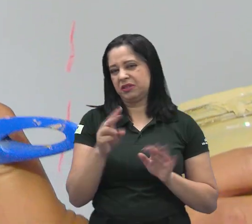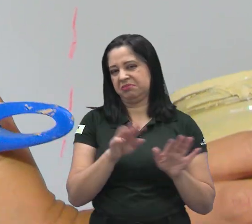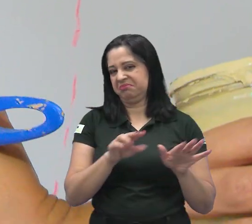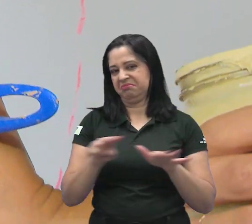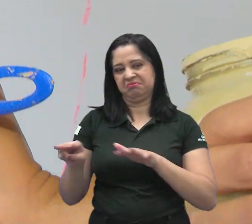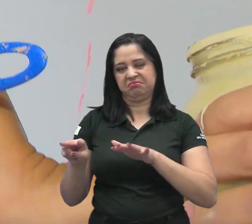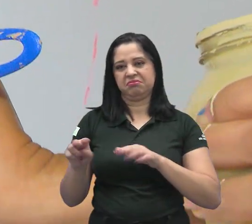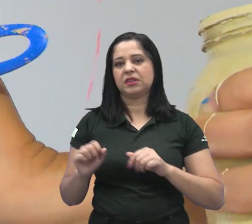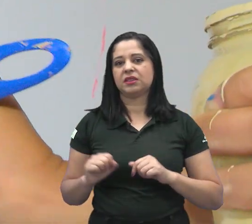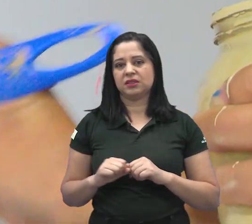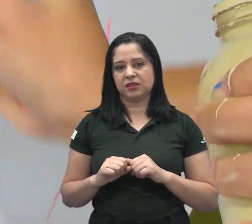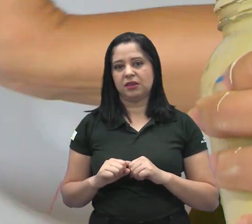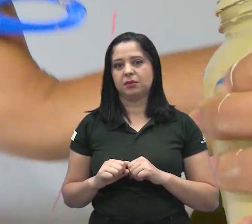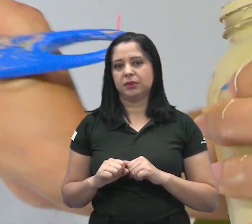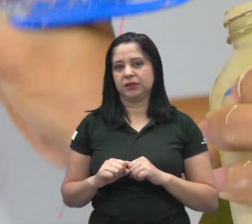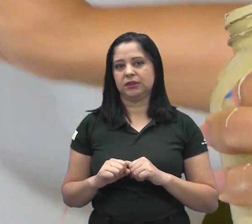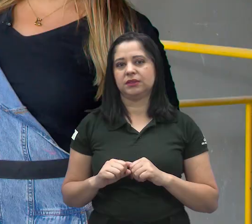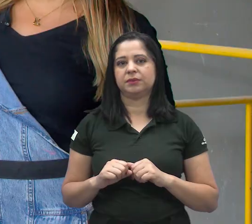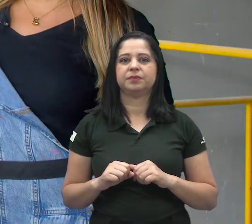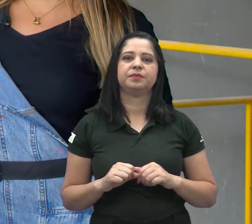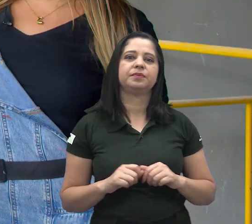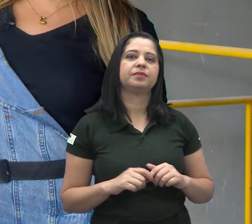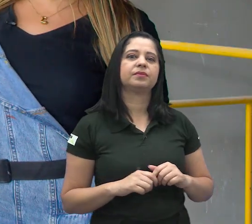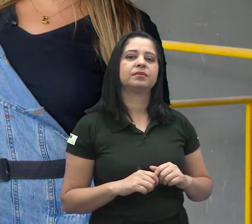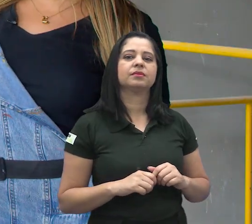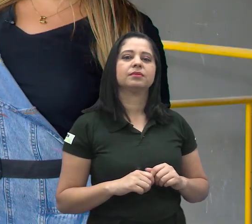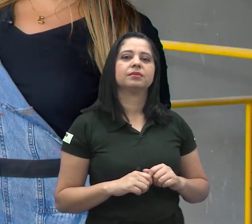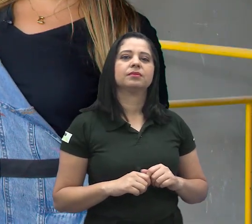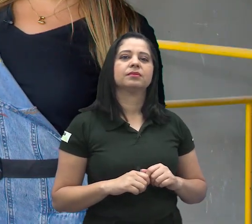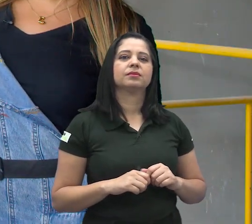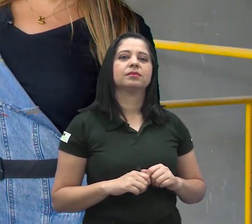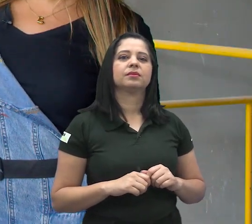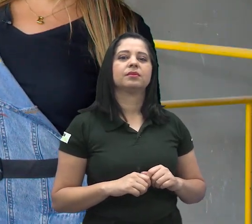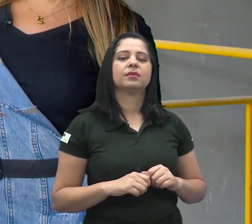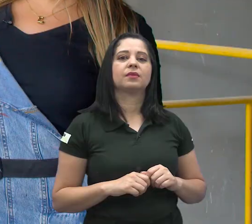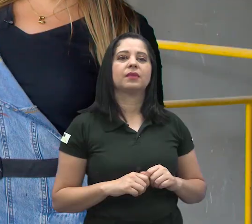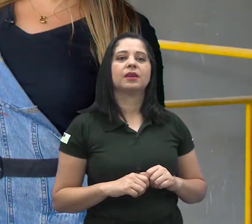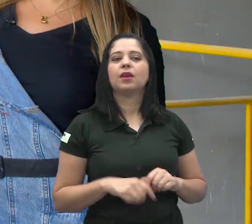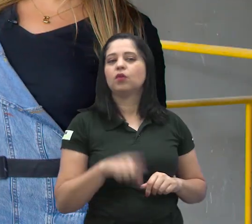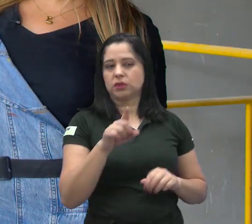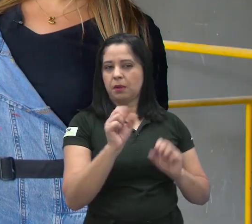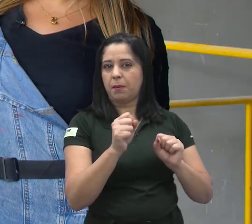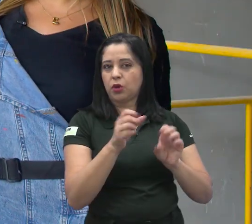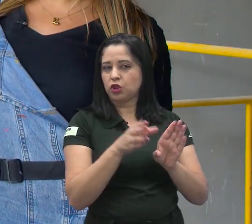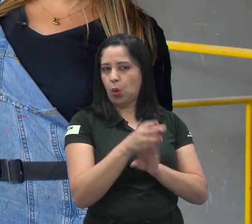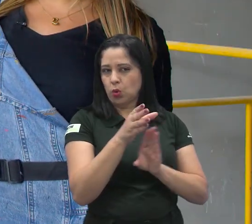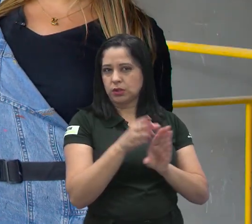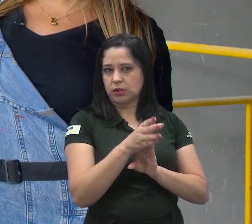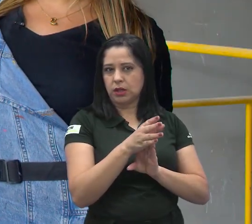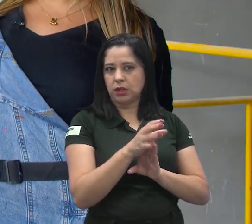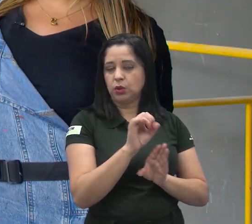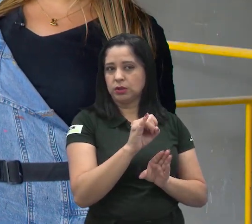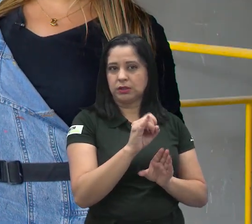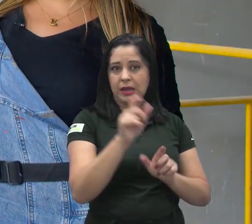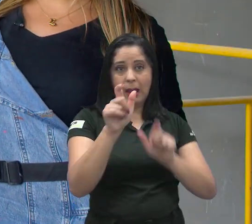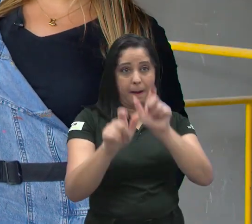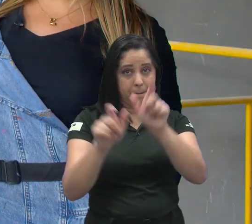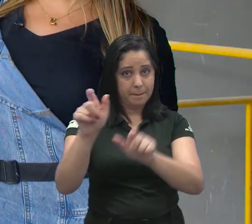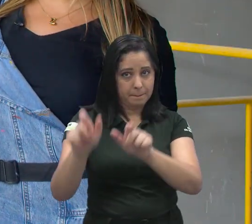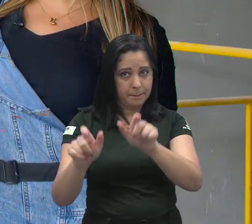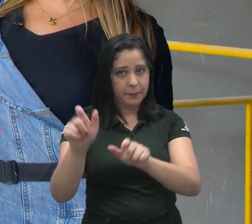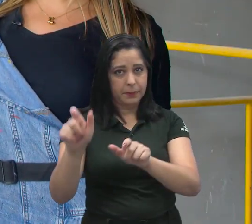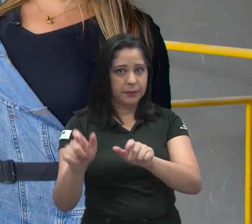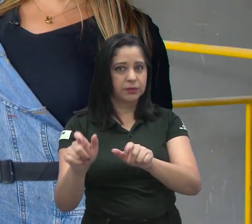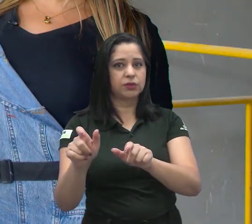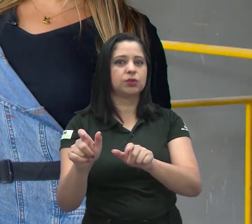para entre conversa e finalização. Para a gente finalizar, o que você pode falar para quem quer, de uma certa forma, ou tá,